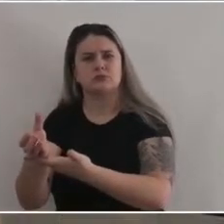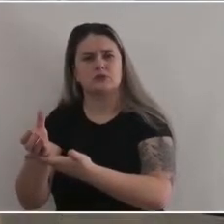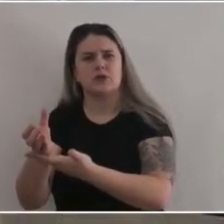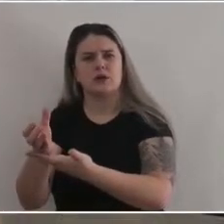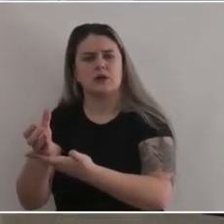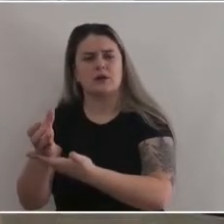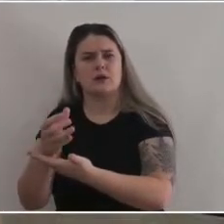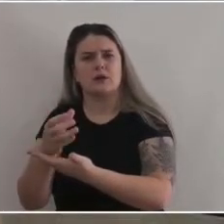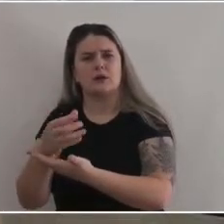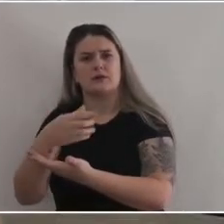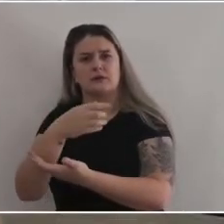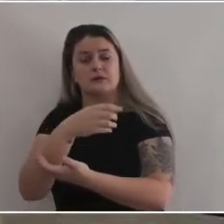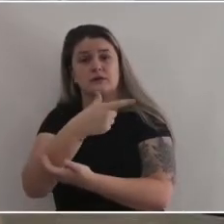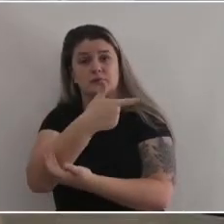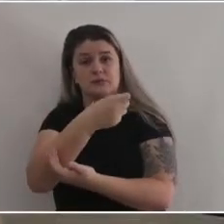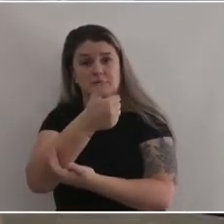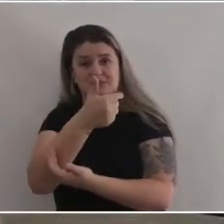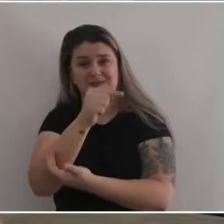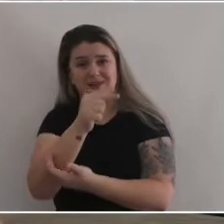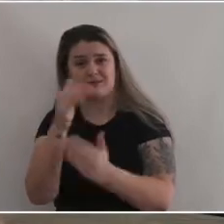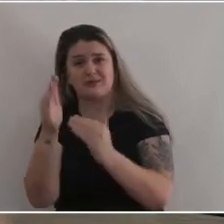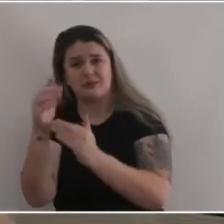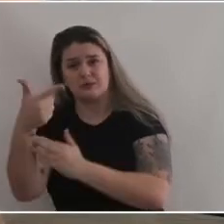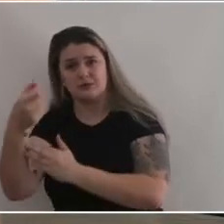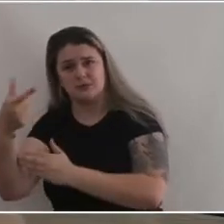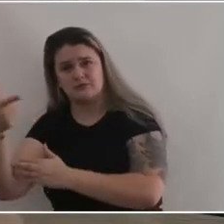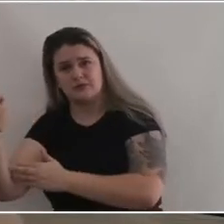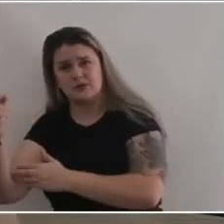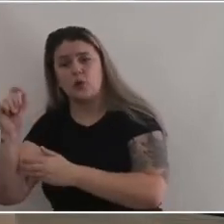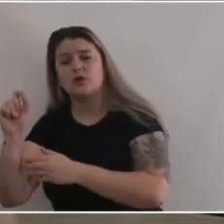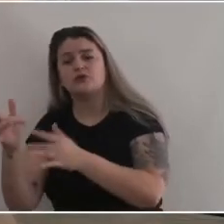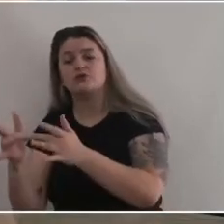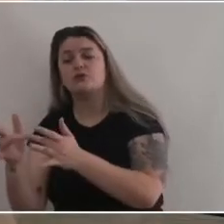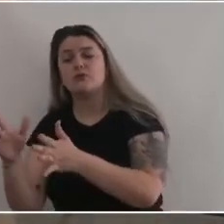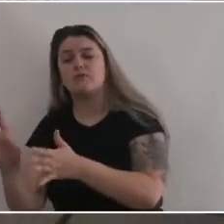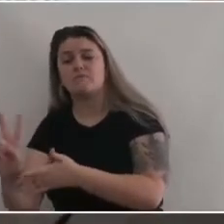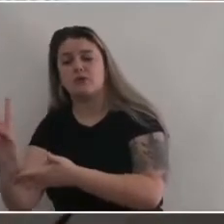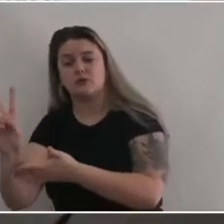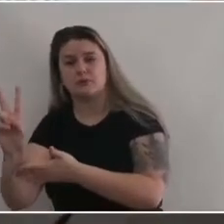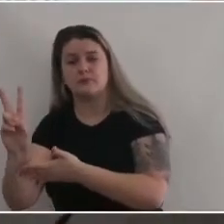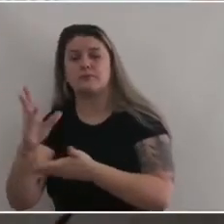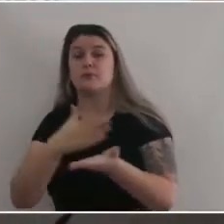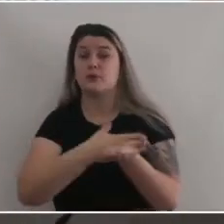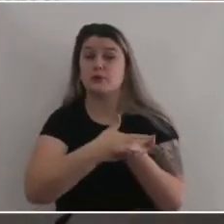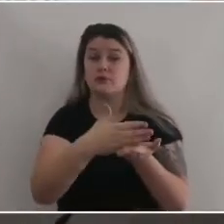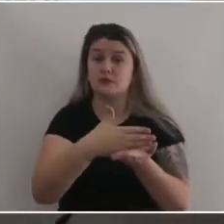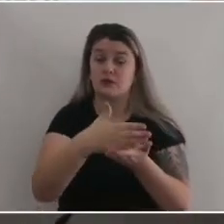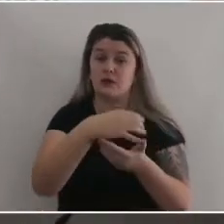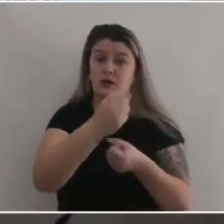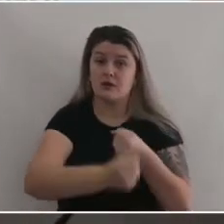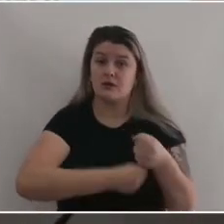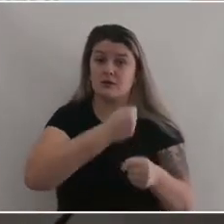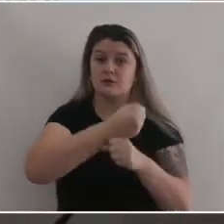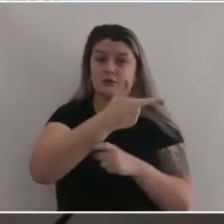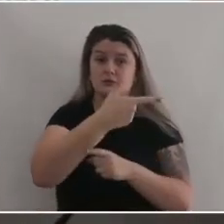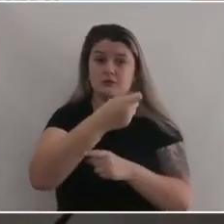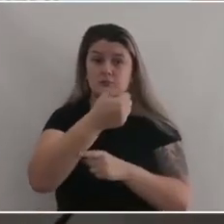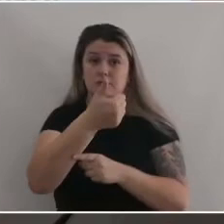o mandato 2017 e 2020. Então, começando, no exercício de